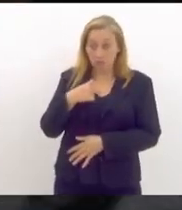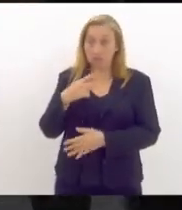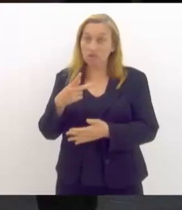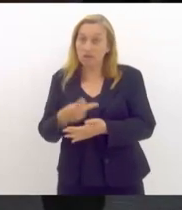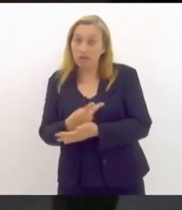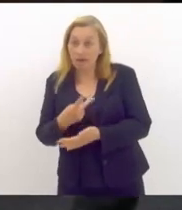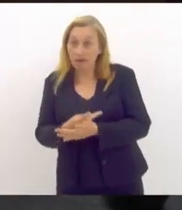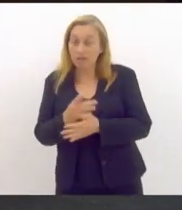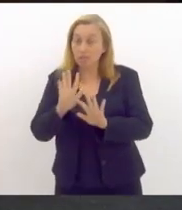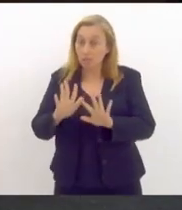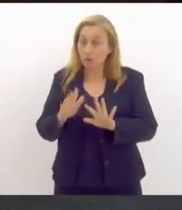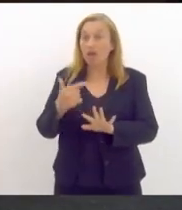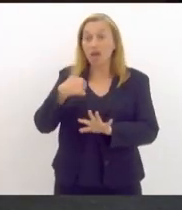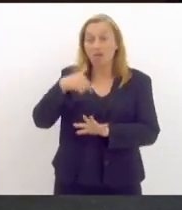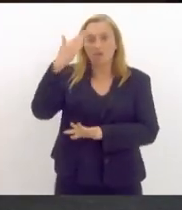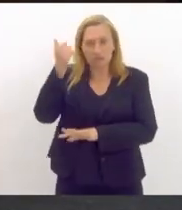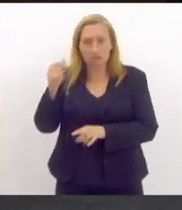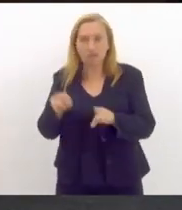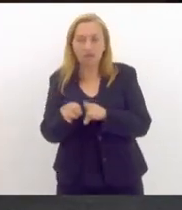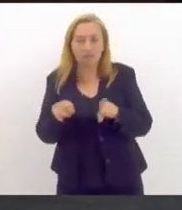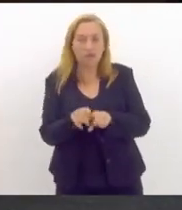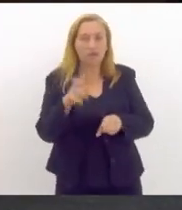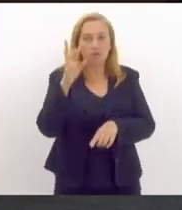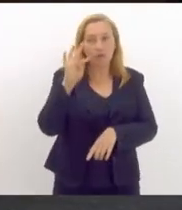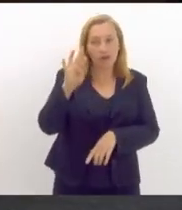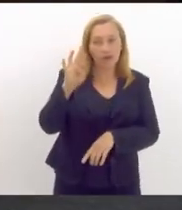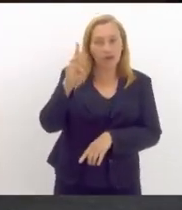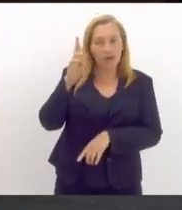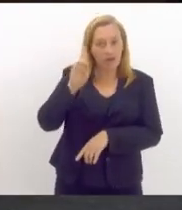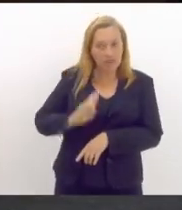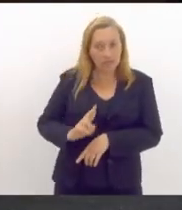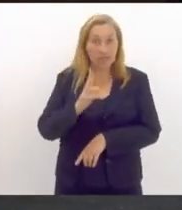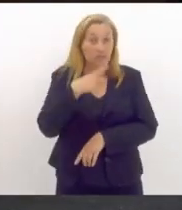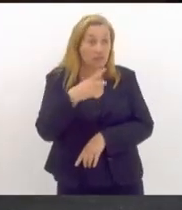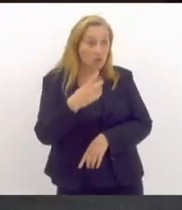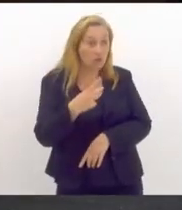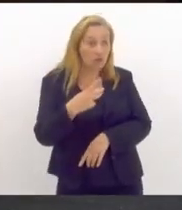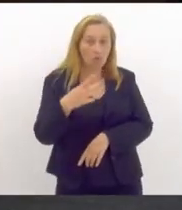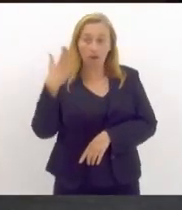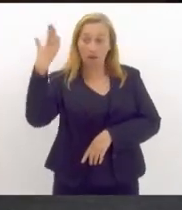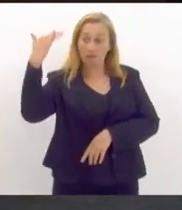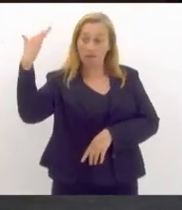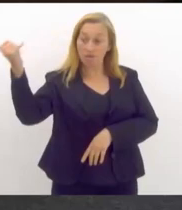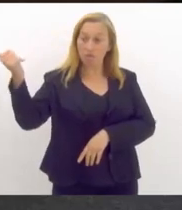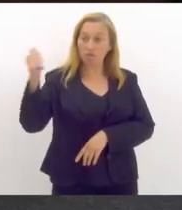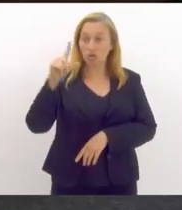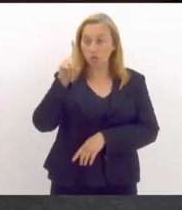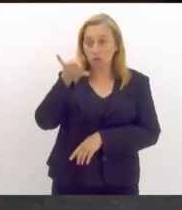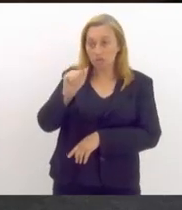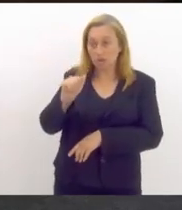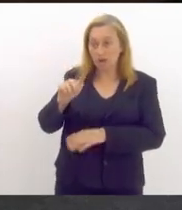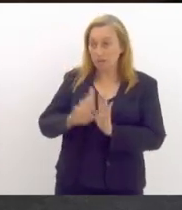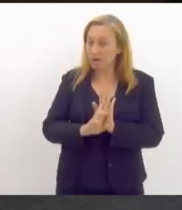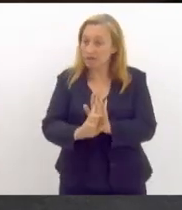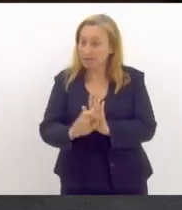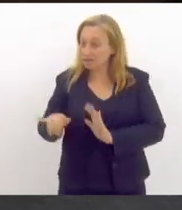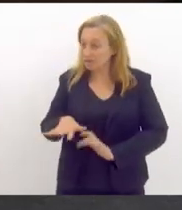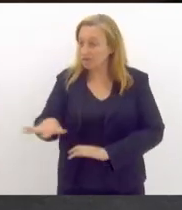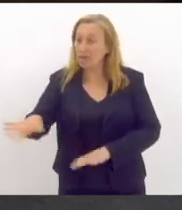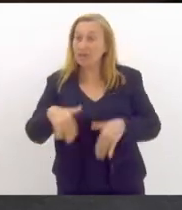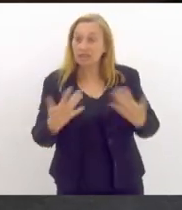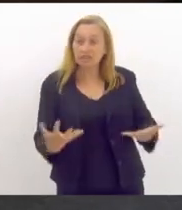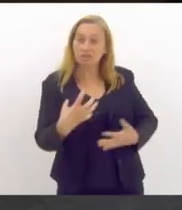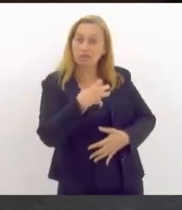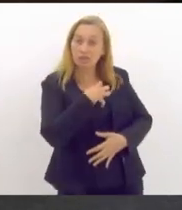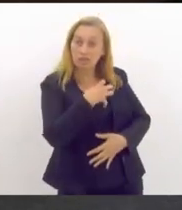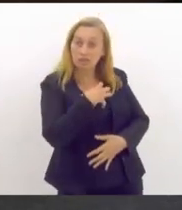nisso é porque eu sei também assim como a Renata falou o tamanho da Ludmila o que ela representa numa comunidade Então a gente tem amigos